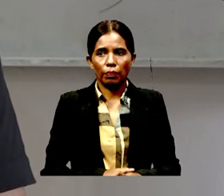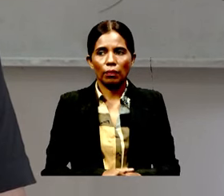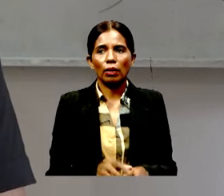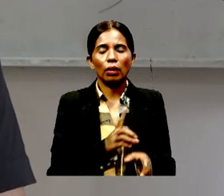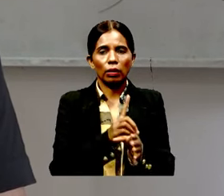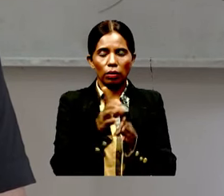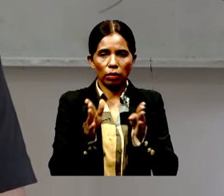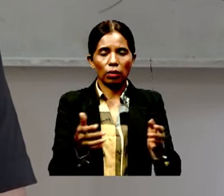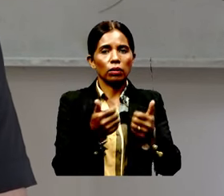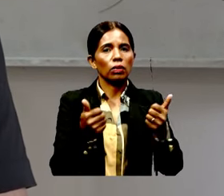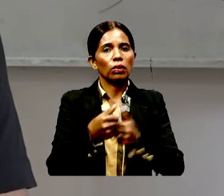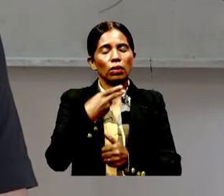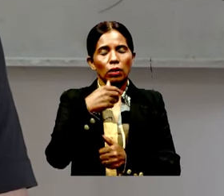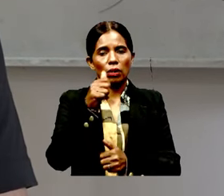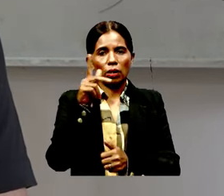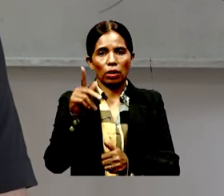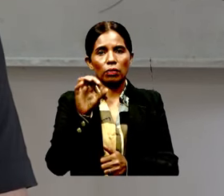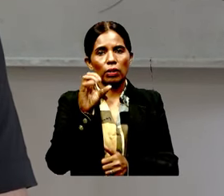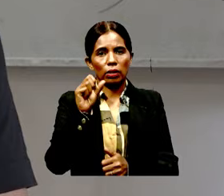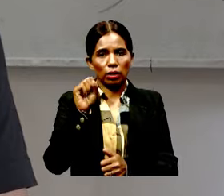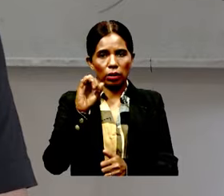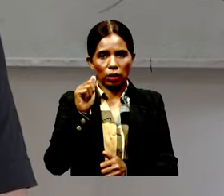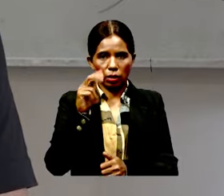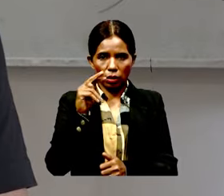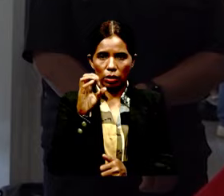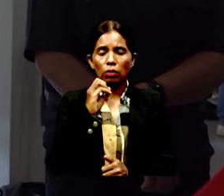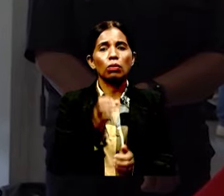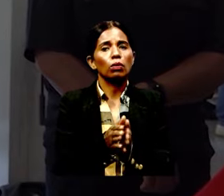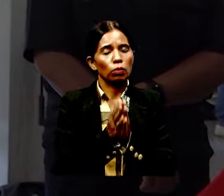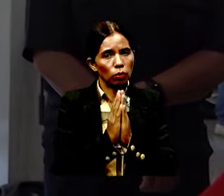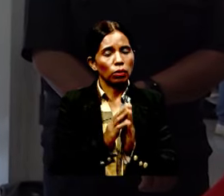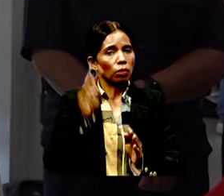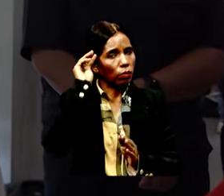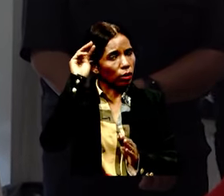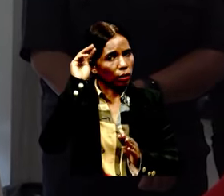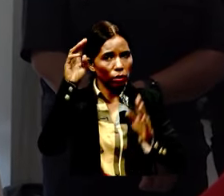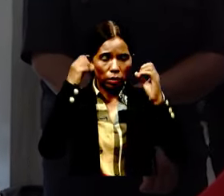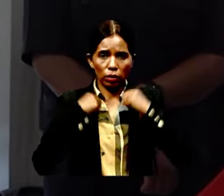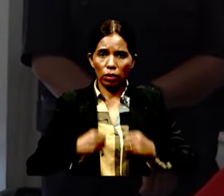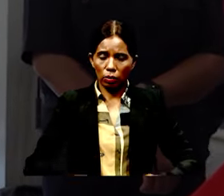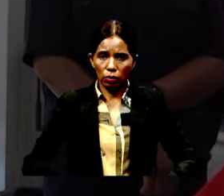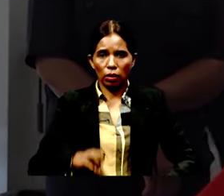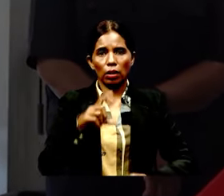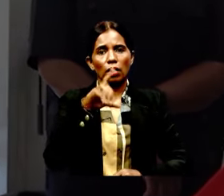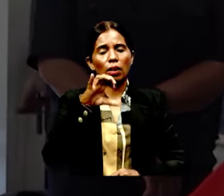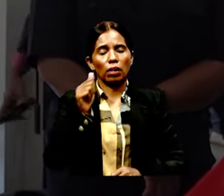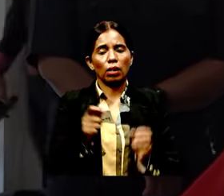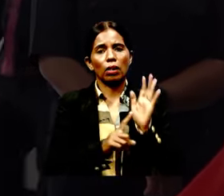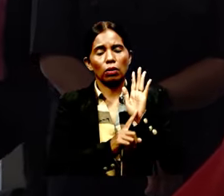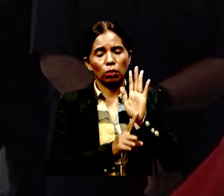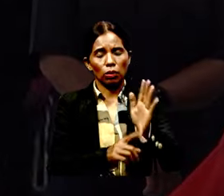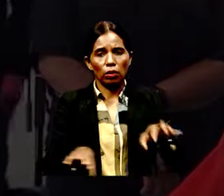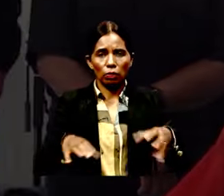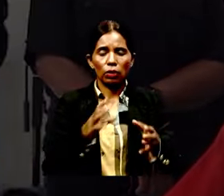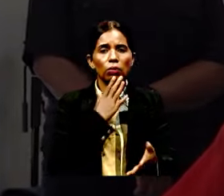Diretor Associação NAC, Feliciano da Costa Araújo, o ministro da Saúde, Elia dos Reis Amaral, atua tudo capacidade de resolver